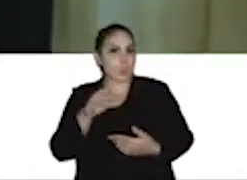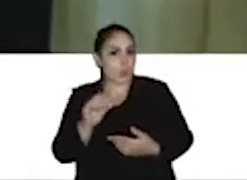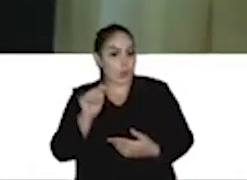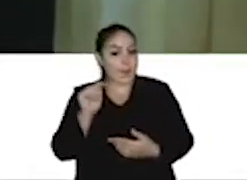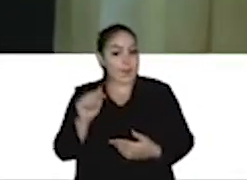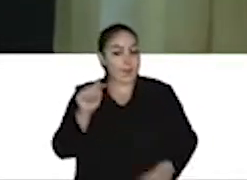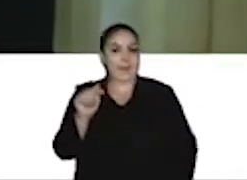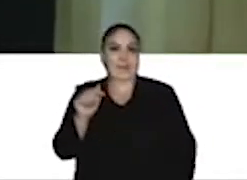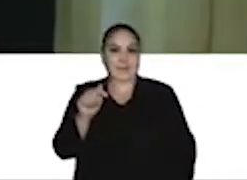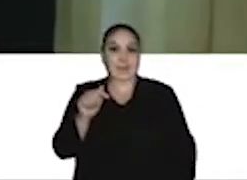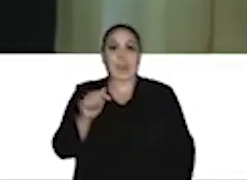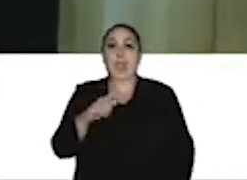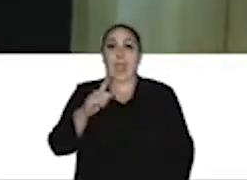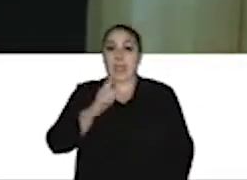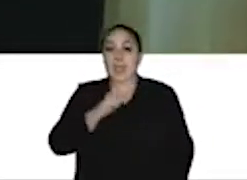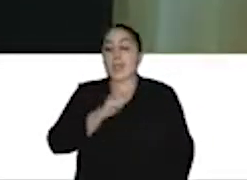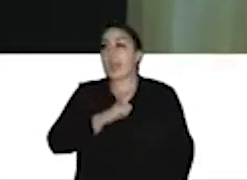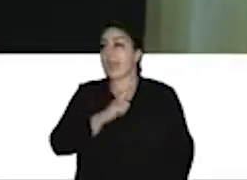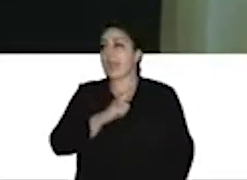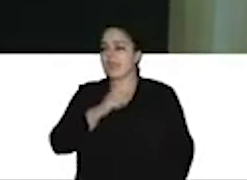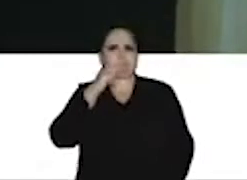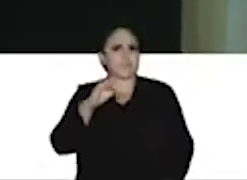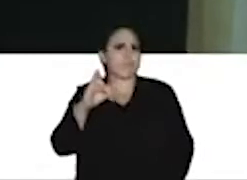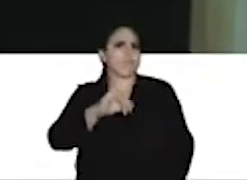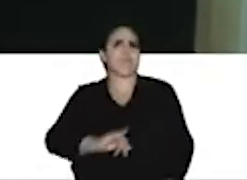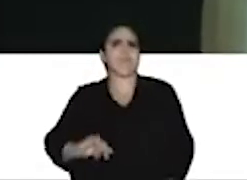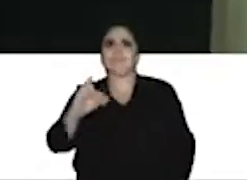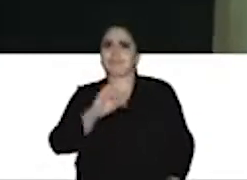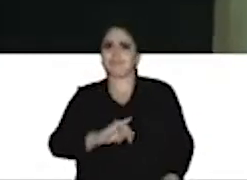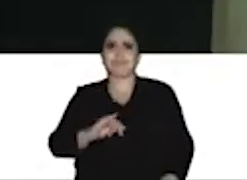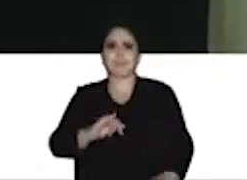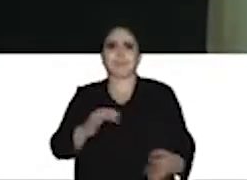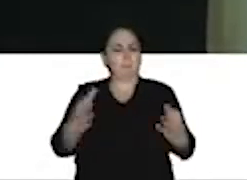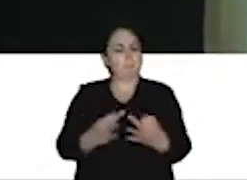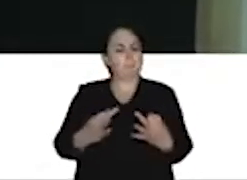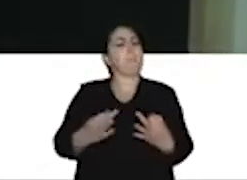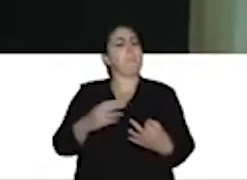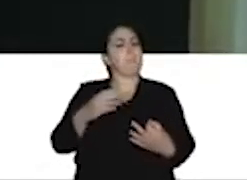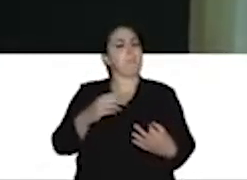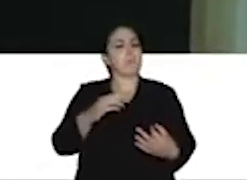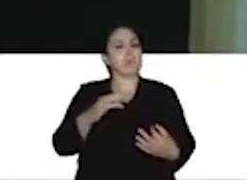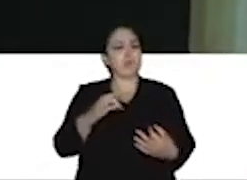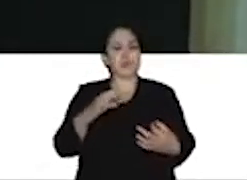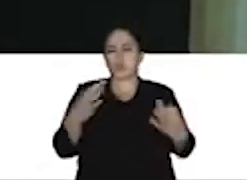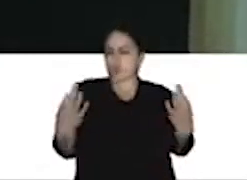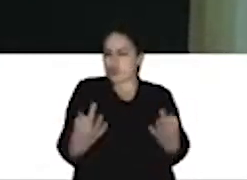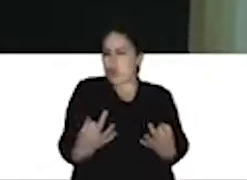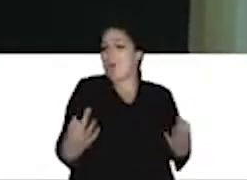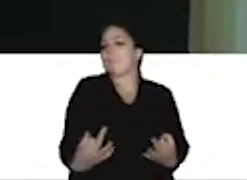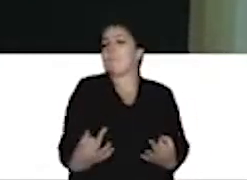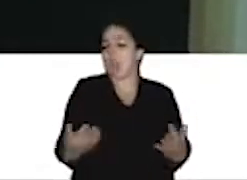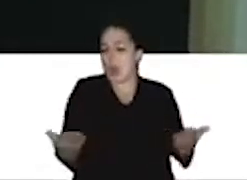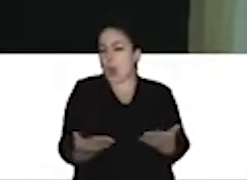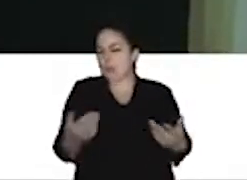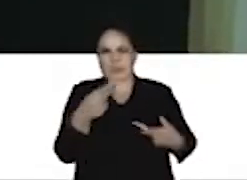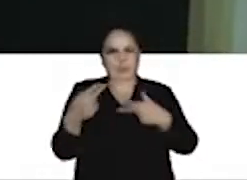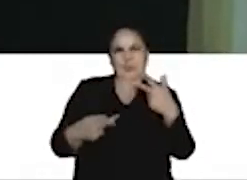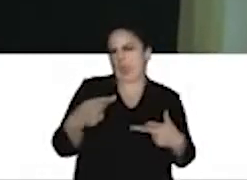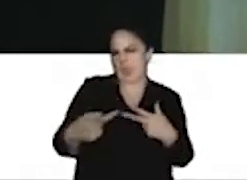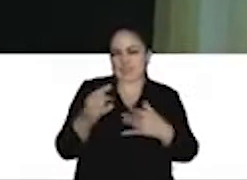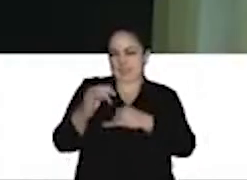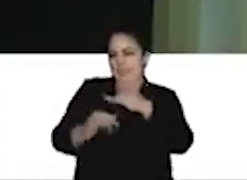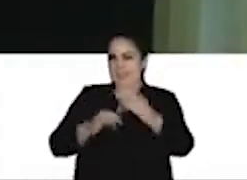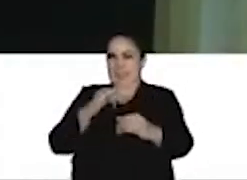ele. Ele que é considerado quase um ícone pop, vamos assim dizendo agora hoje em dia, nessa coisa de internet, essa coisa toda